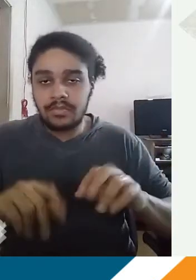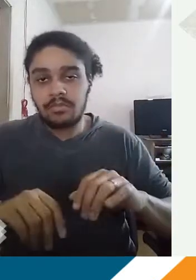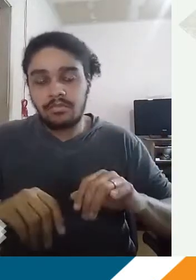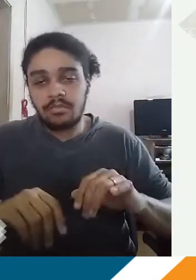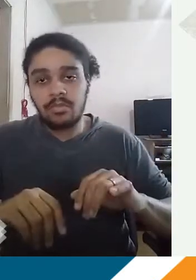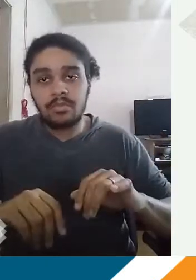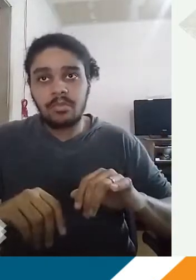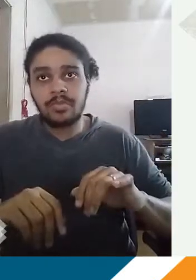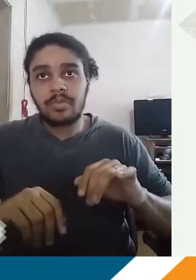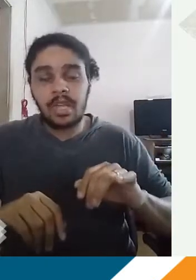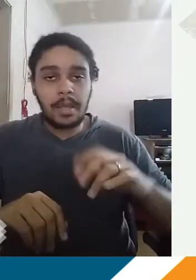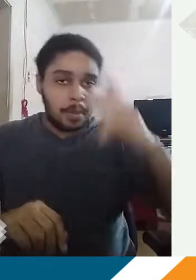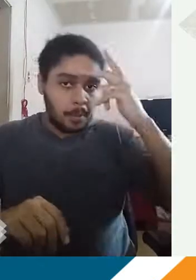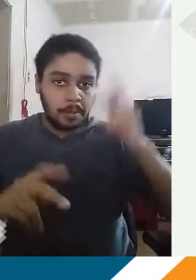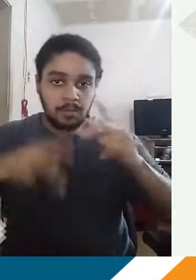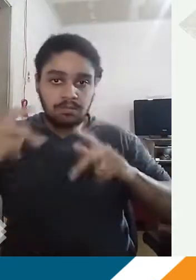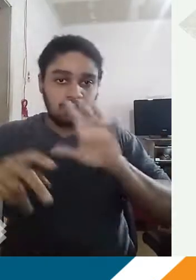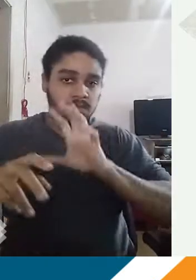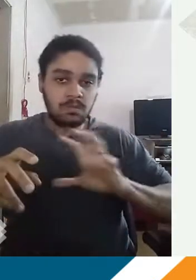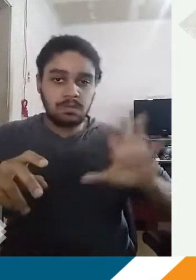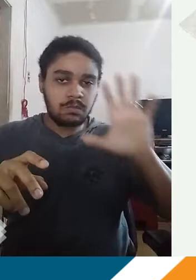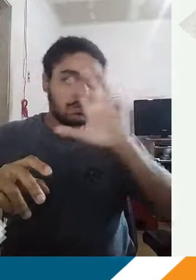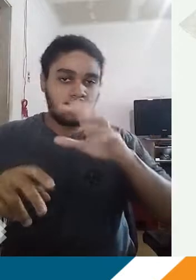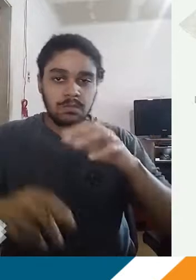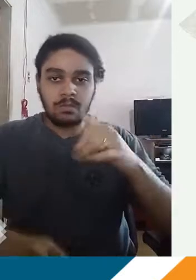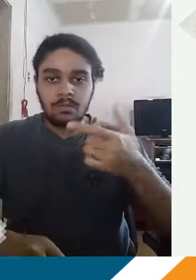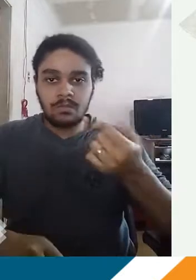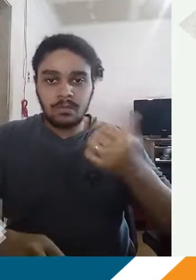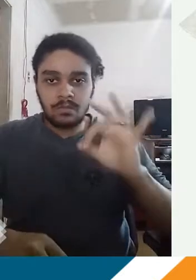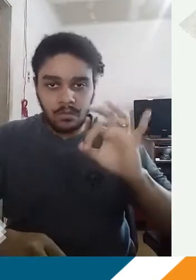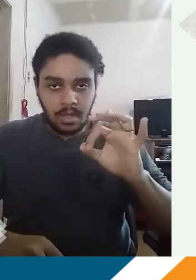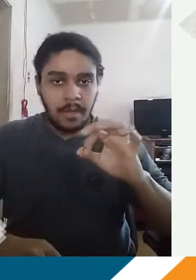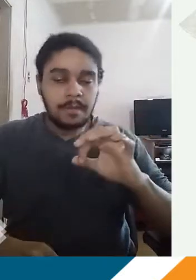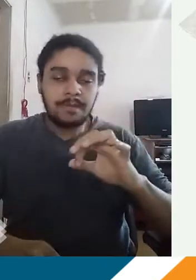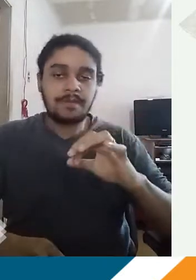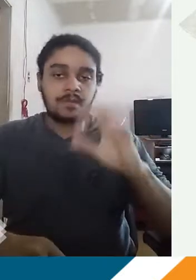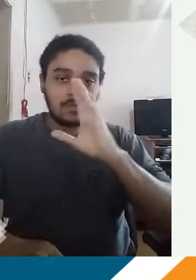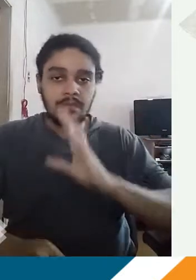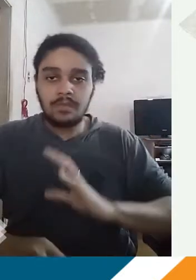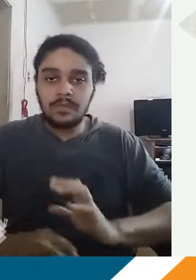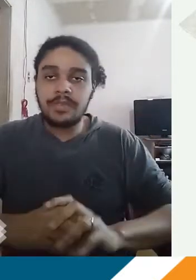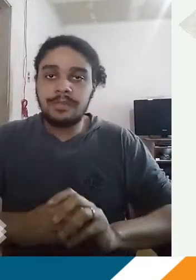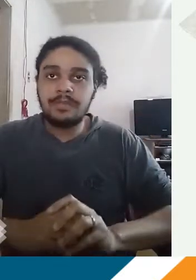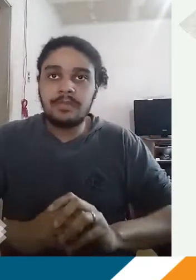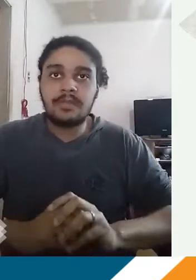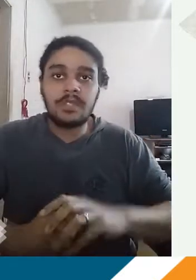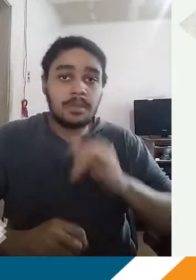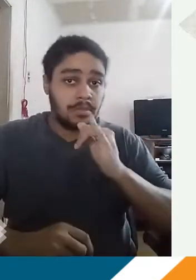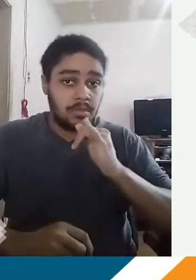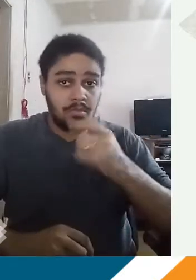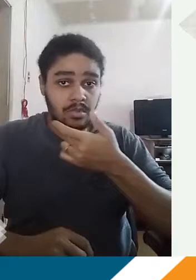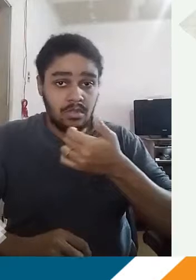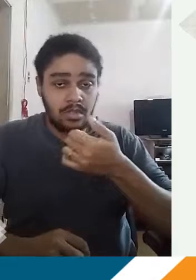Censo Demográfico dos anos 2000 e 2010, a população no Brasil, de acordo com essas temáticas. Por